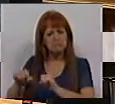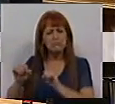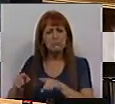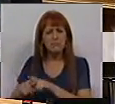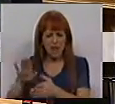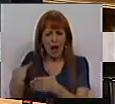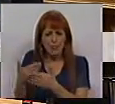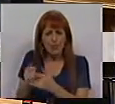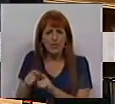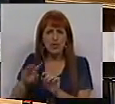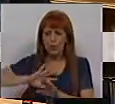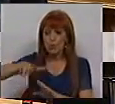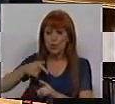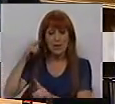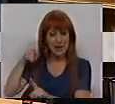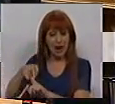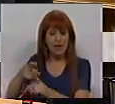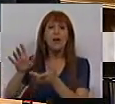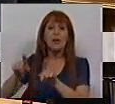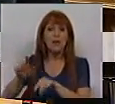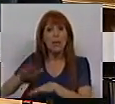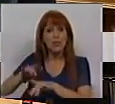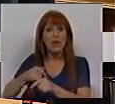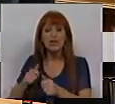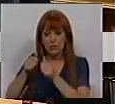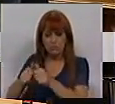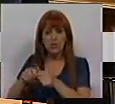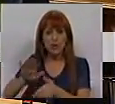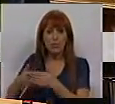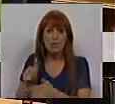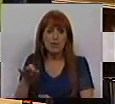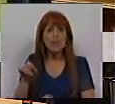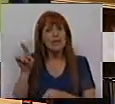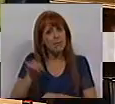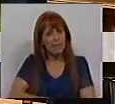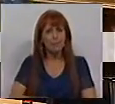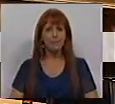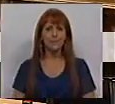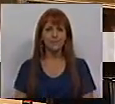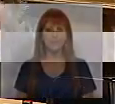acompanhamos as propostas mundiais nesse sentido e também, por isso, acompanhamos a proposta do PCP.